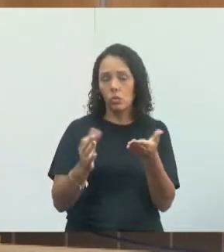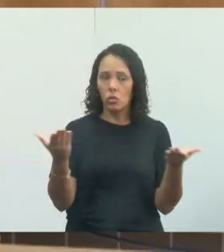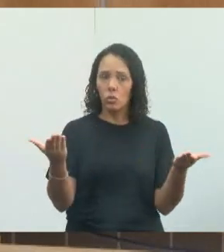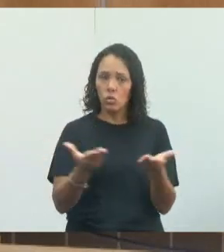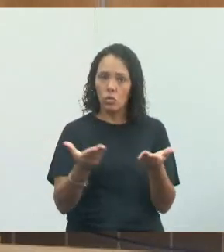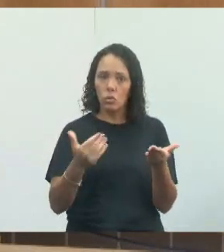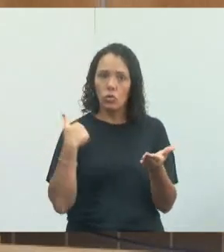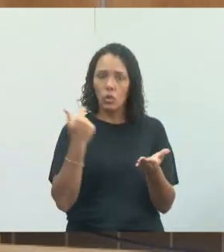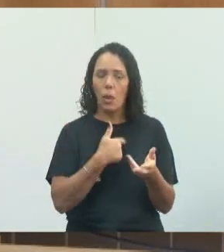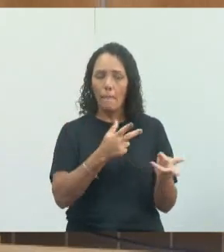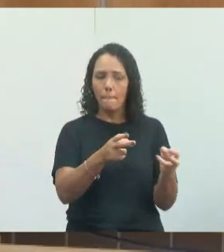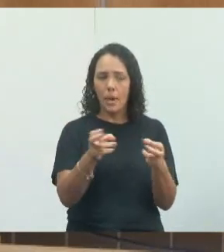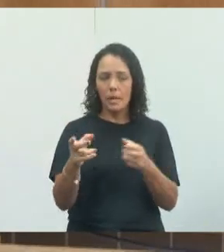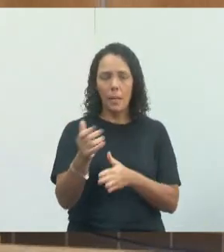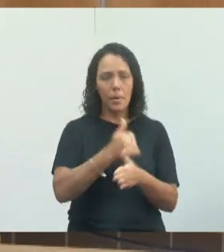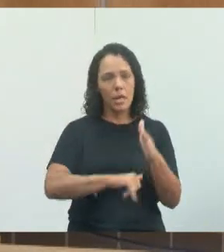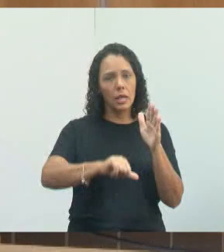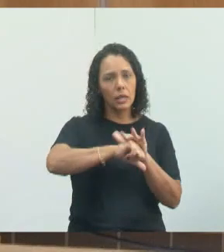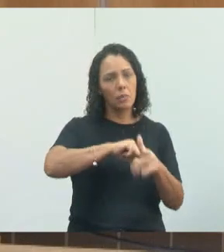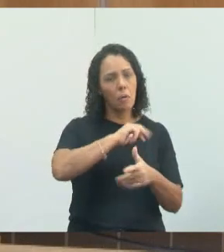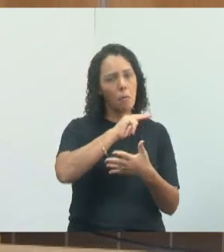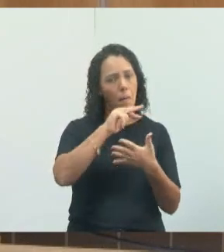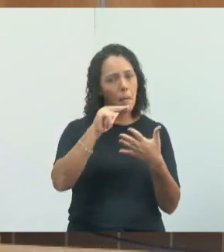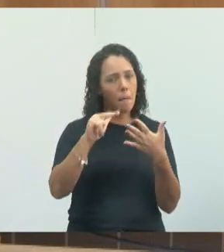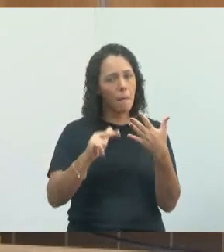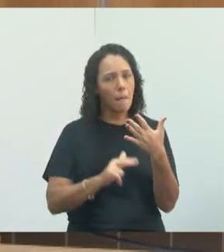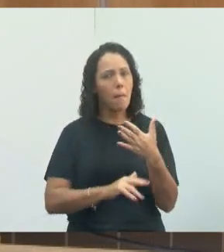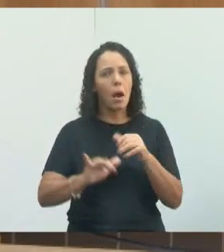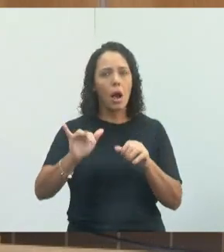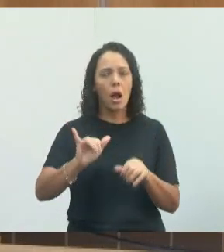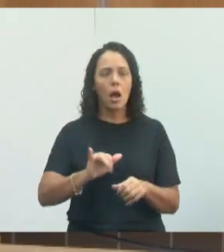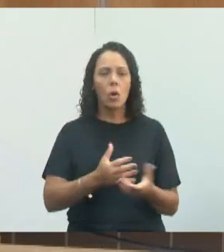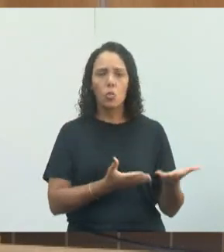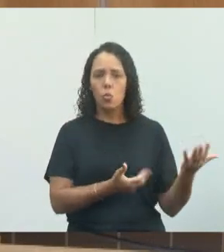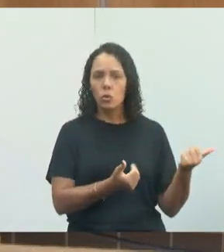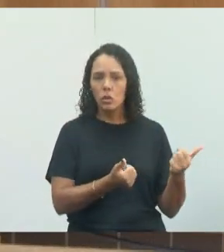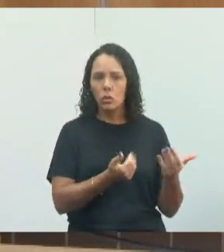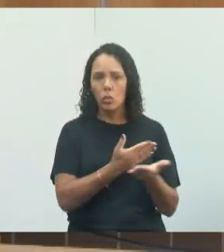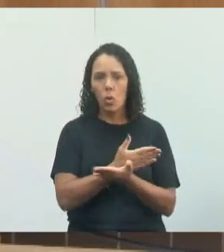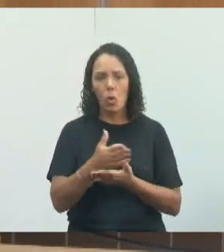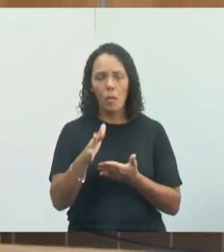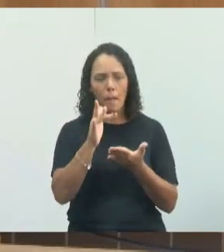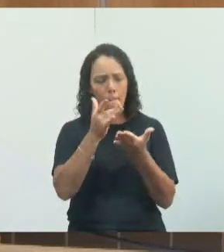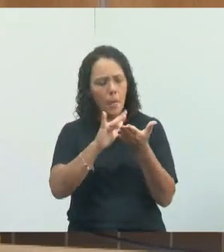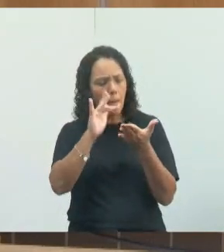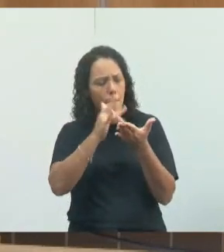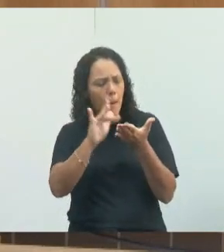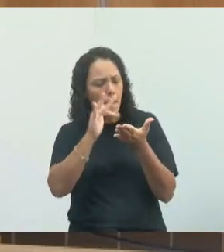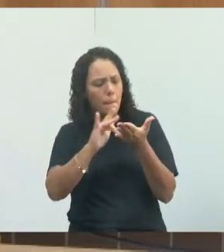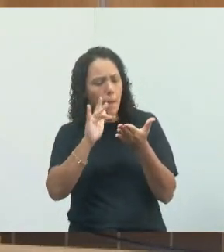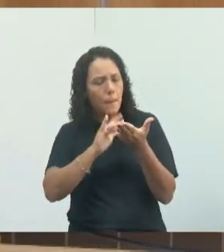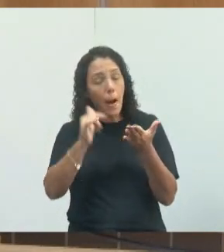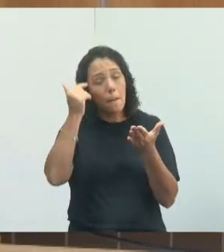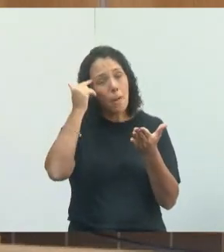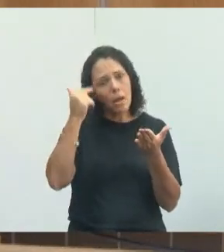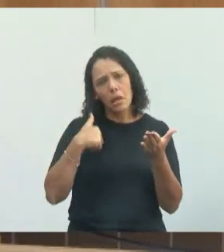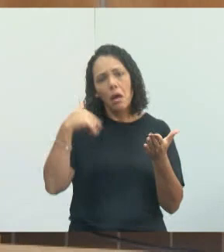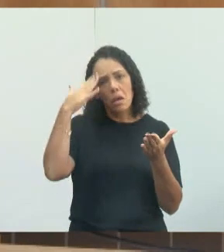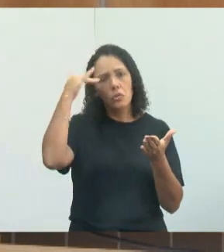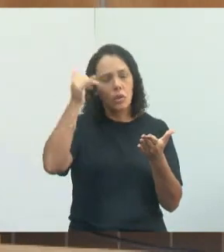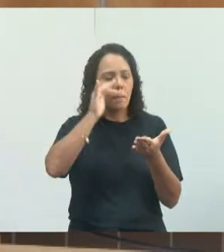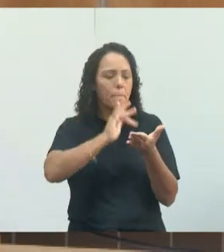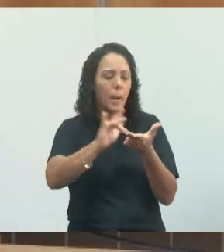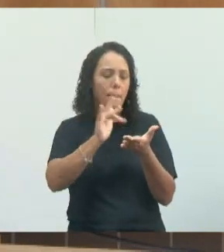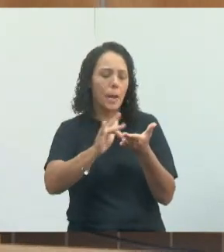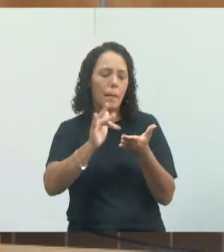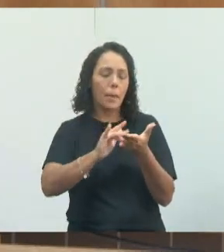são vários crimes. Né? Que os adolescentes entram, começam a mexer na internet, muitas vezes acha, pensa que sabe mexer e